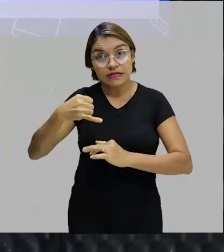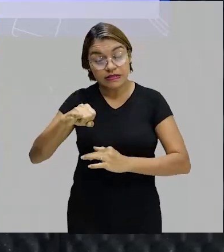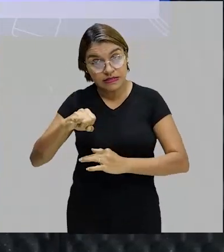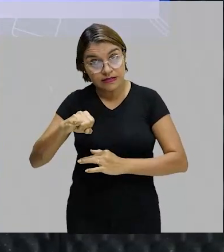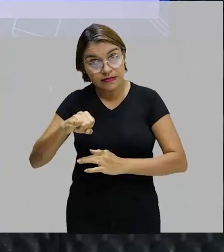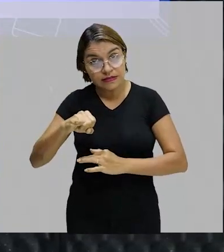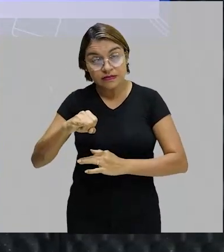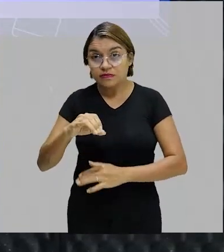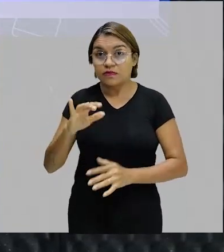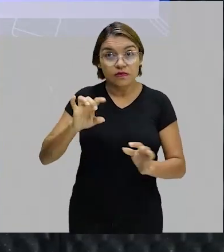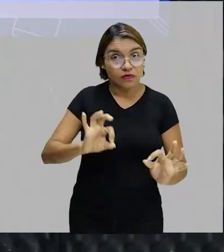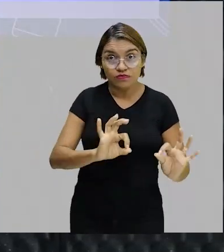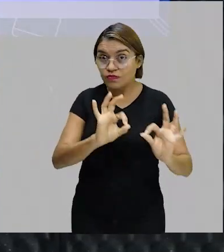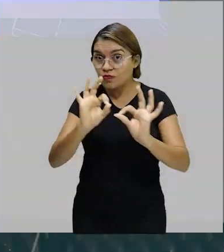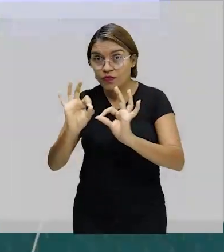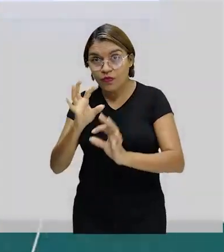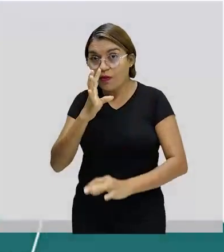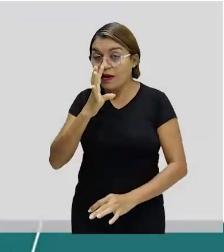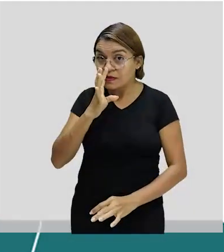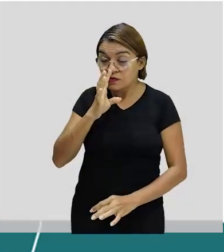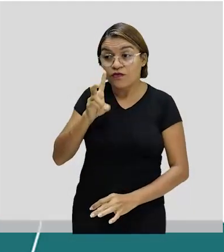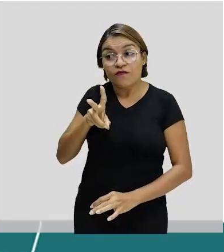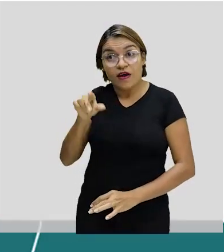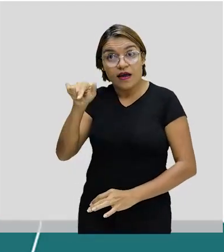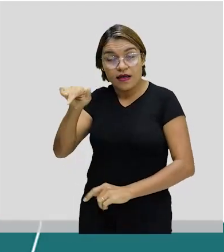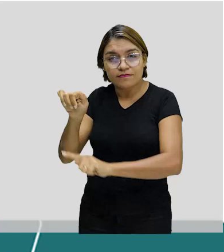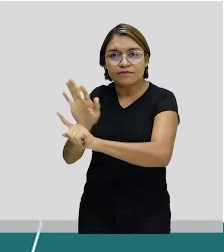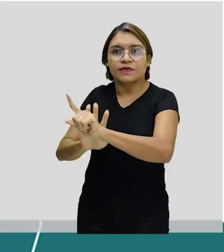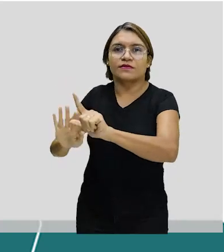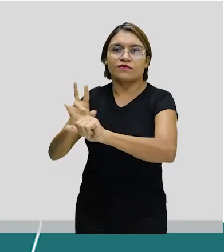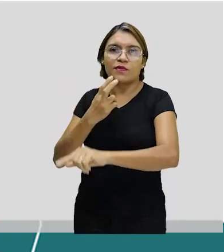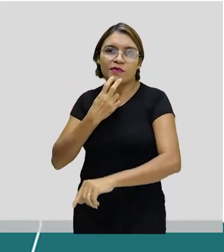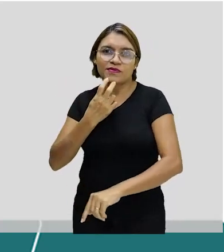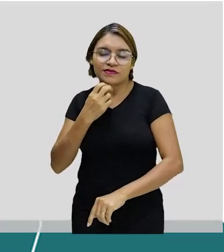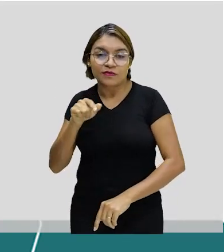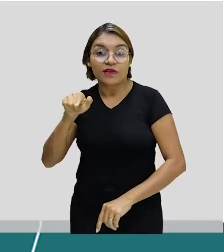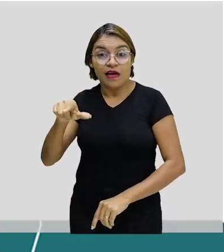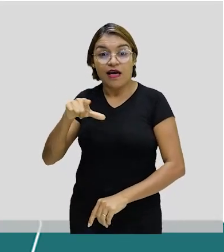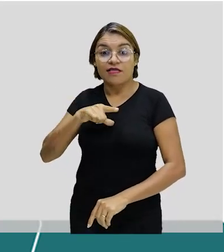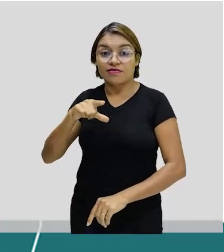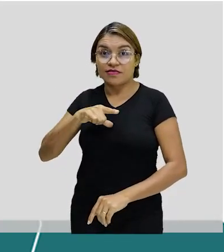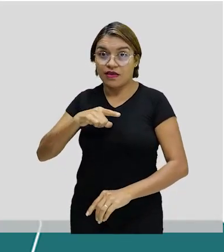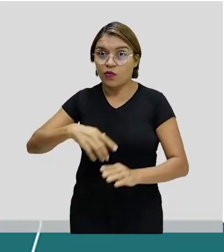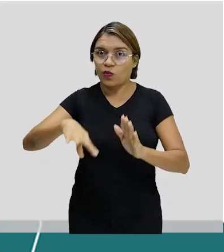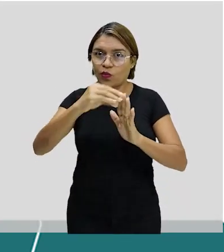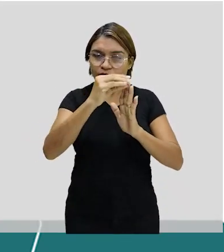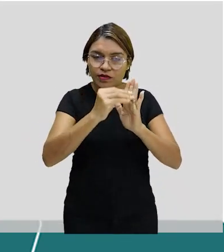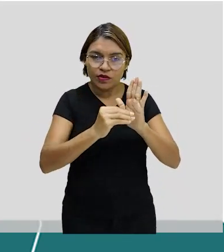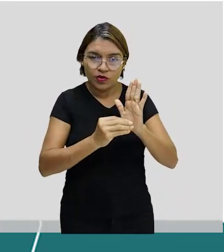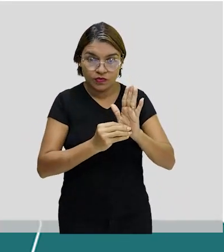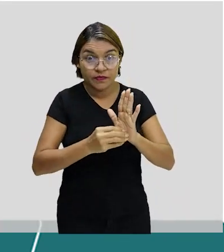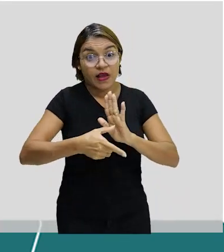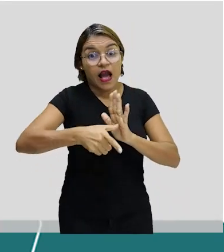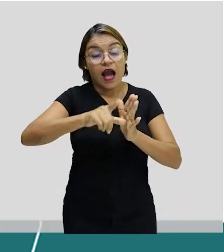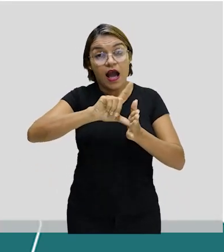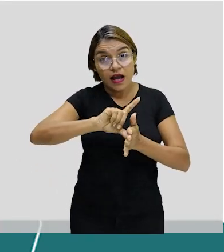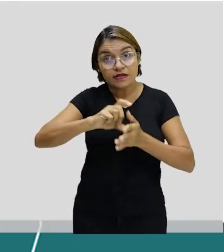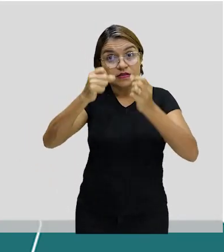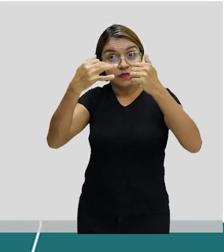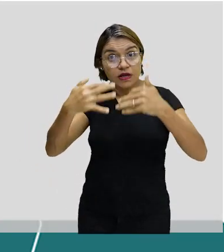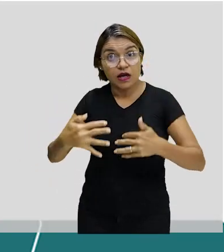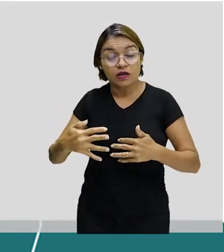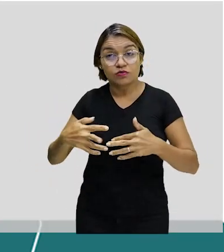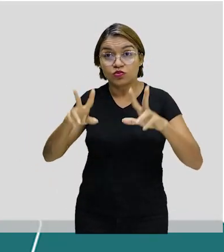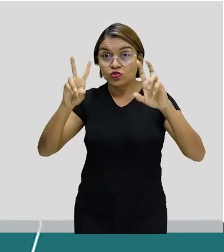lá na plataforma. Nós fizemos uma primeira aula sobre arcadismo. Antes de arcadismo nós falamos sobre o barroco. Então para que